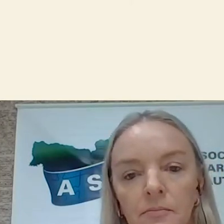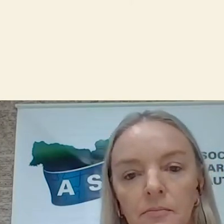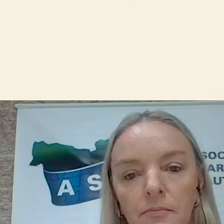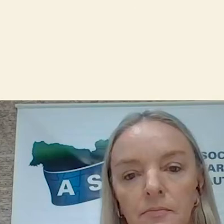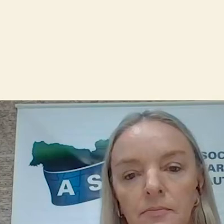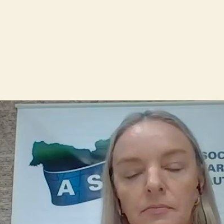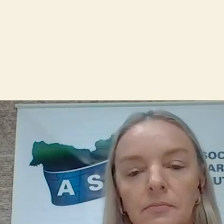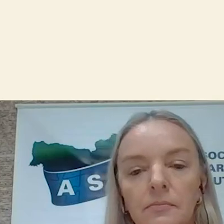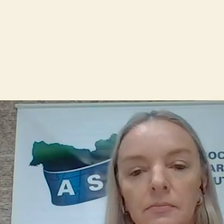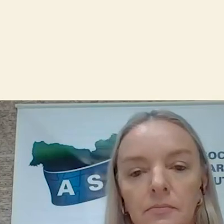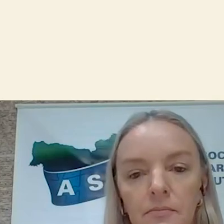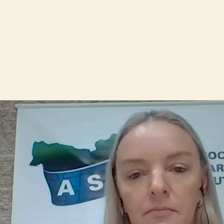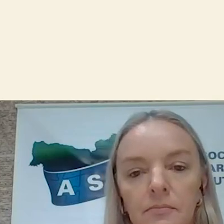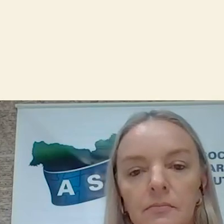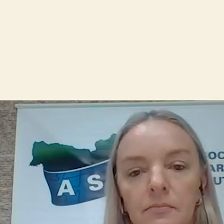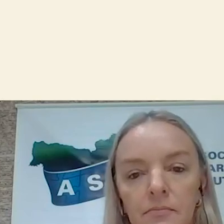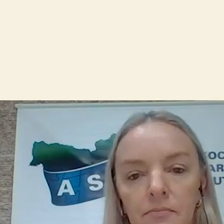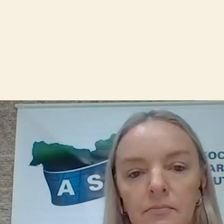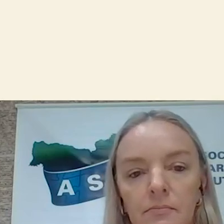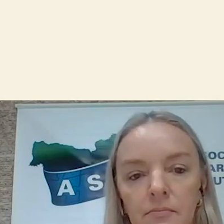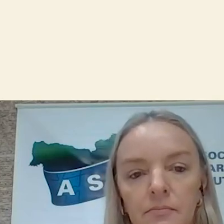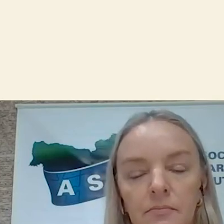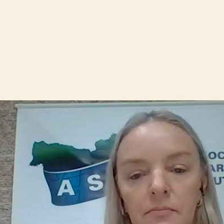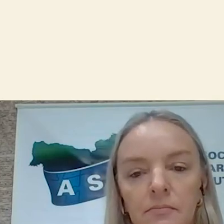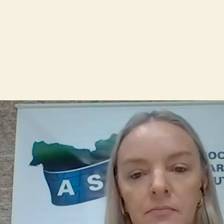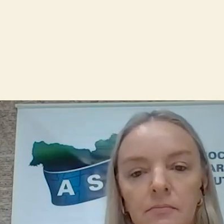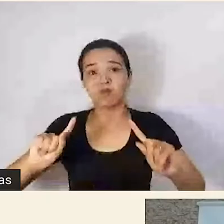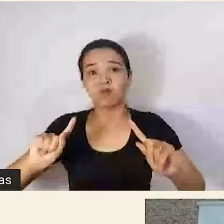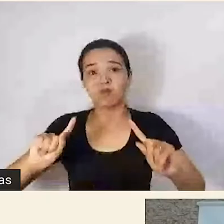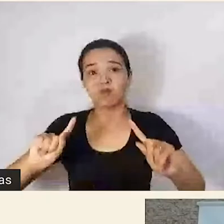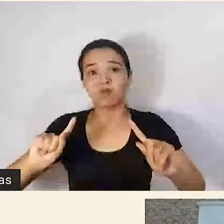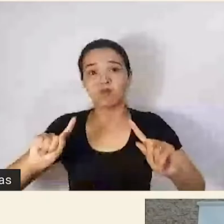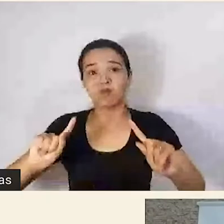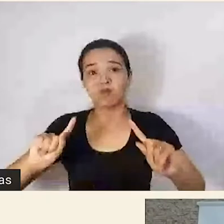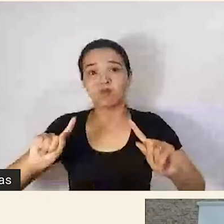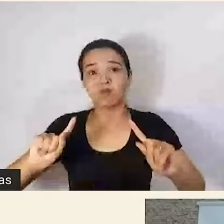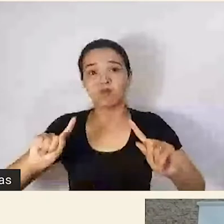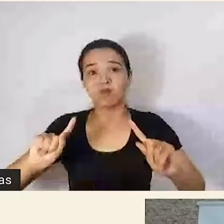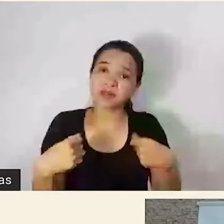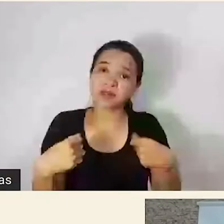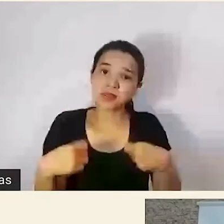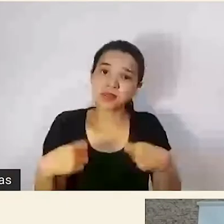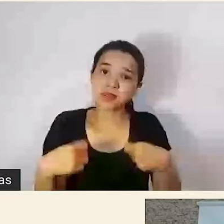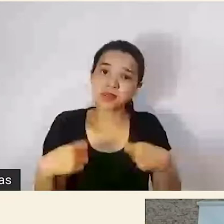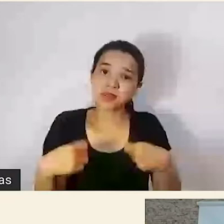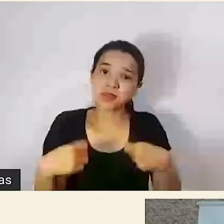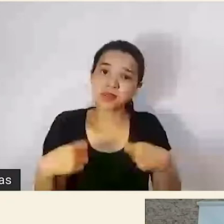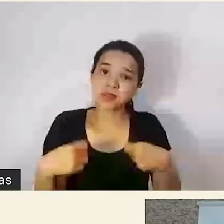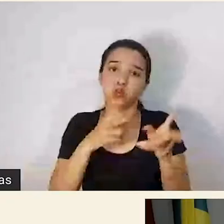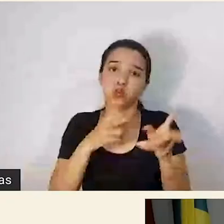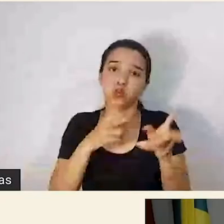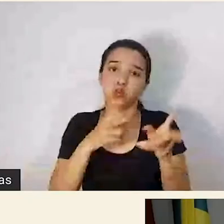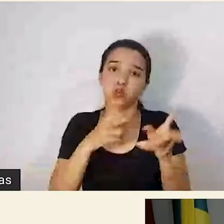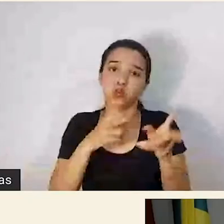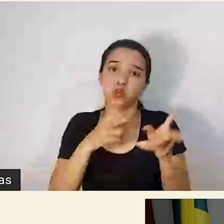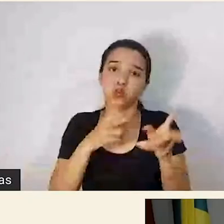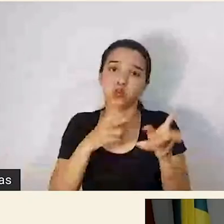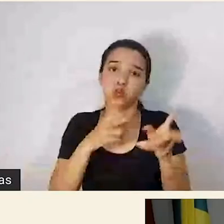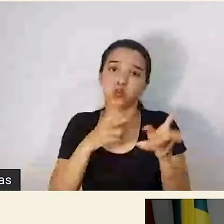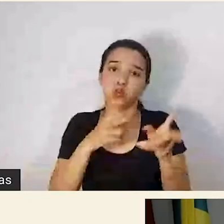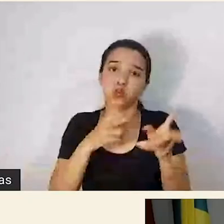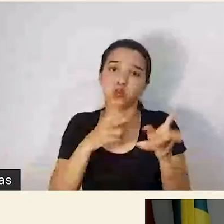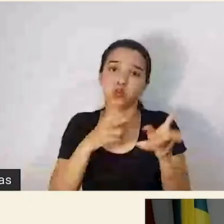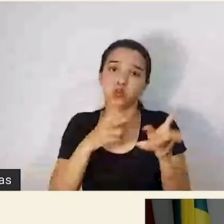exacerbações por causa do confinamento. O bate-papo teve duas horas de duração e não se